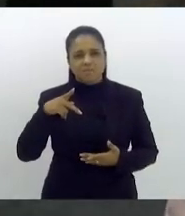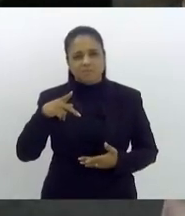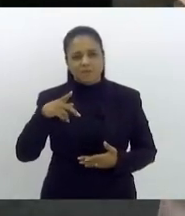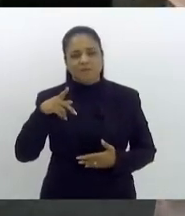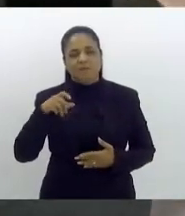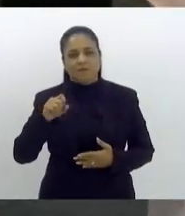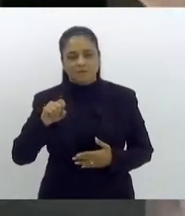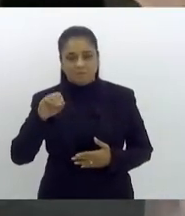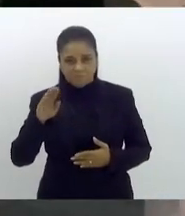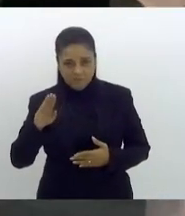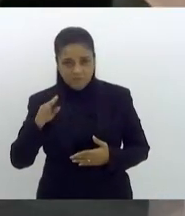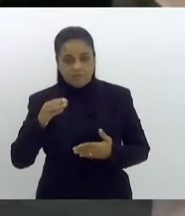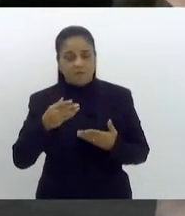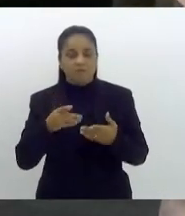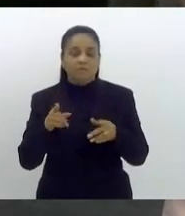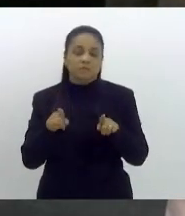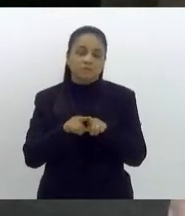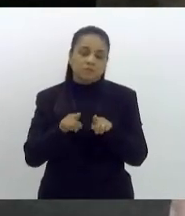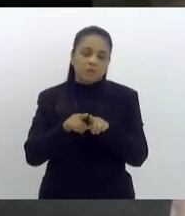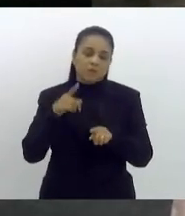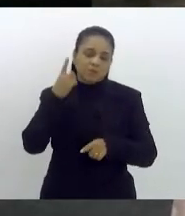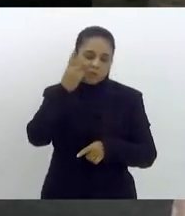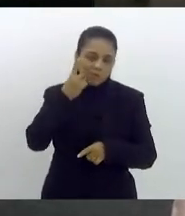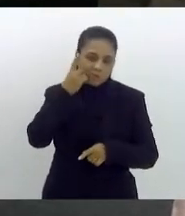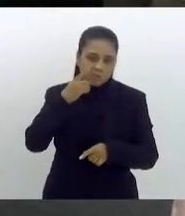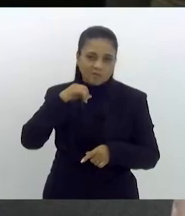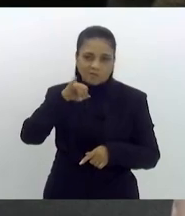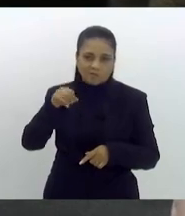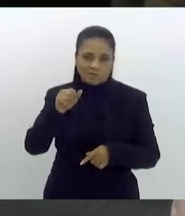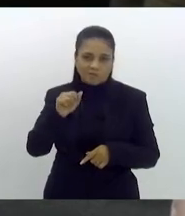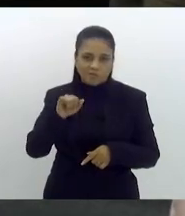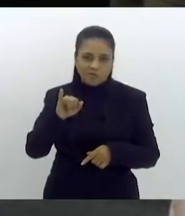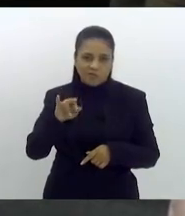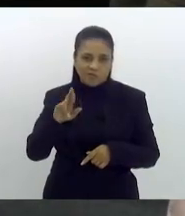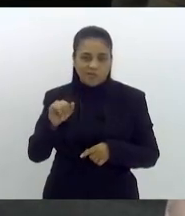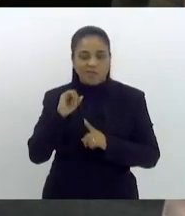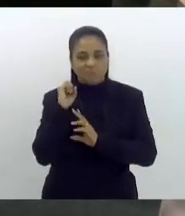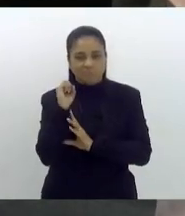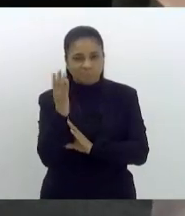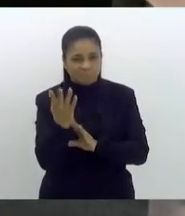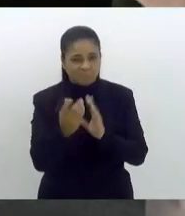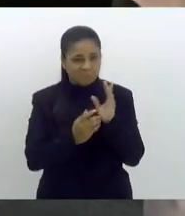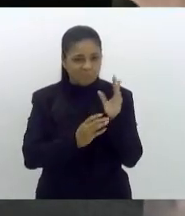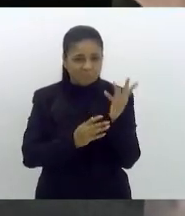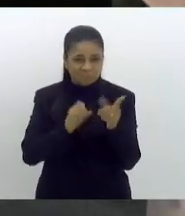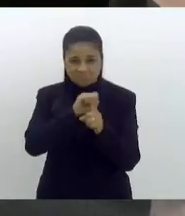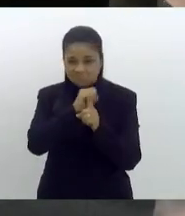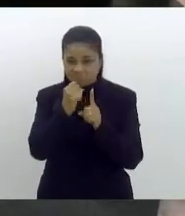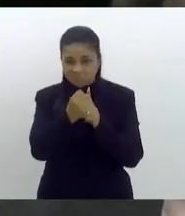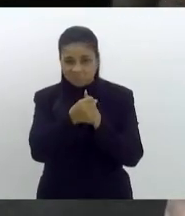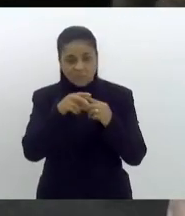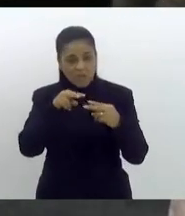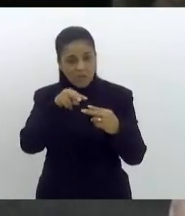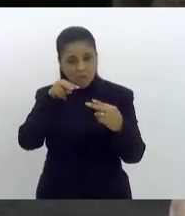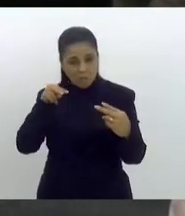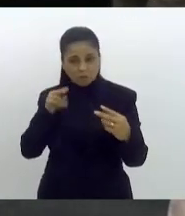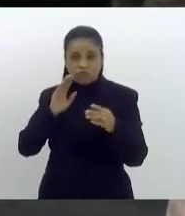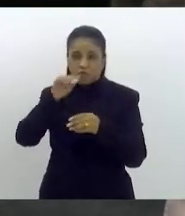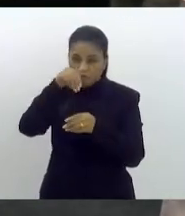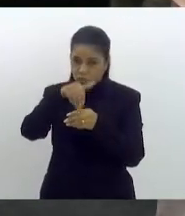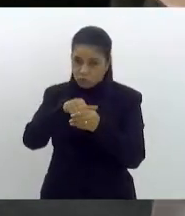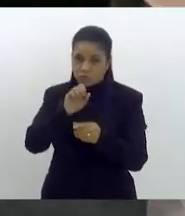eu e o meu companheiro Jari Oliveira ecossocialista que tá aqui no remoto mas já voltou